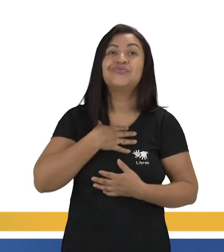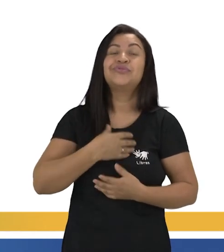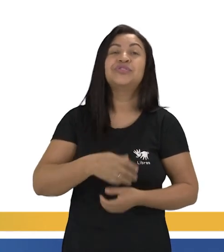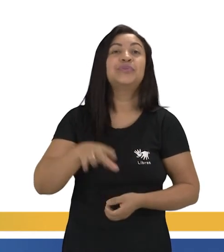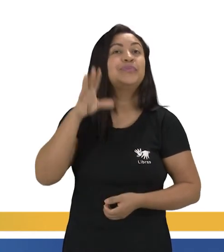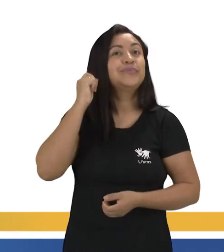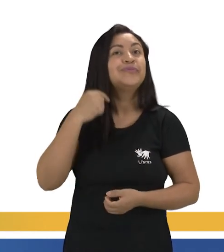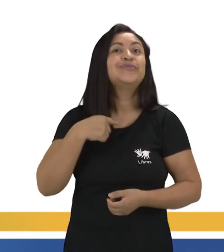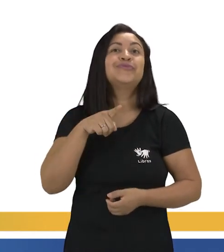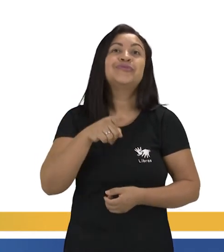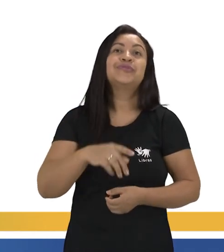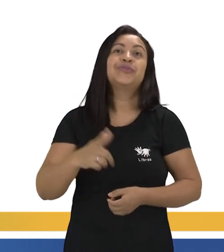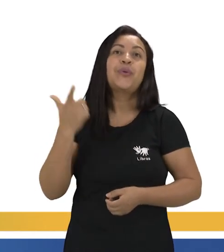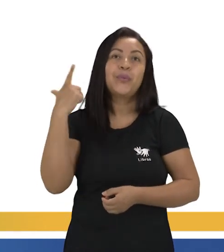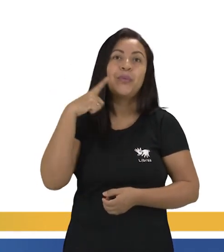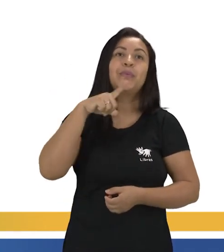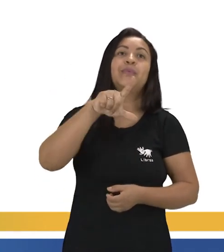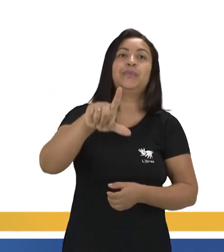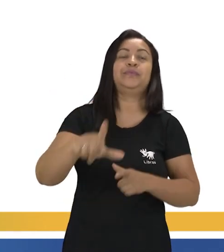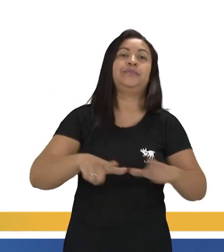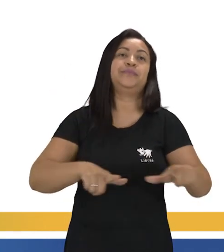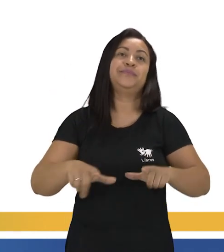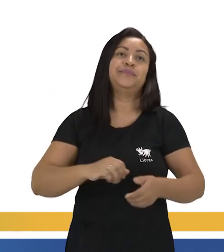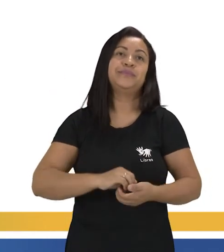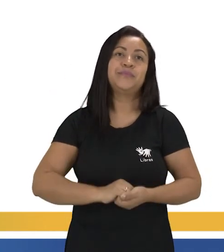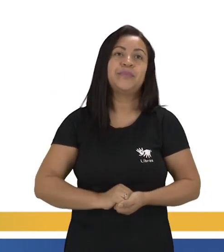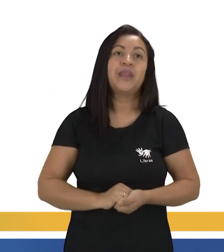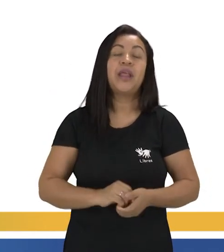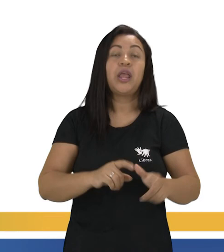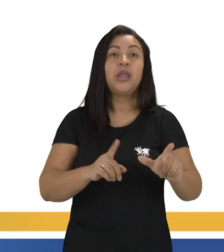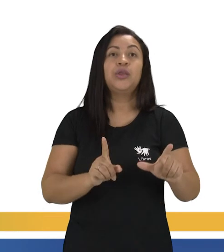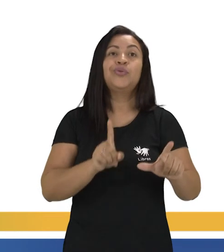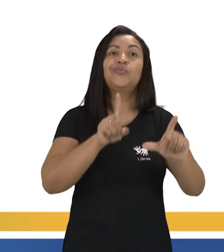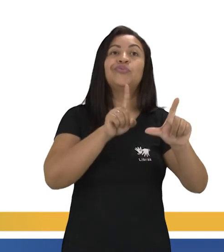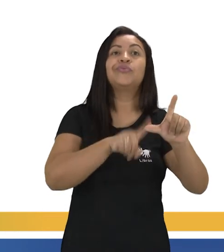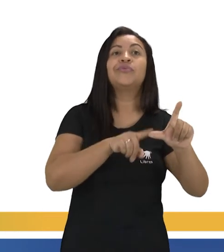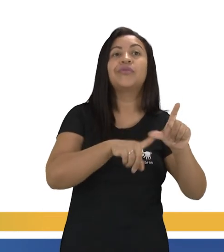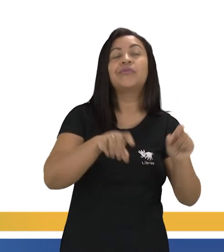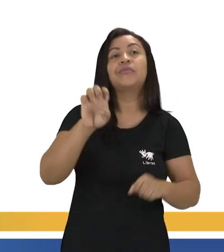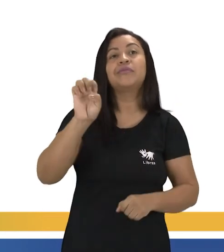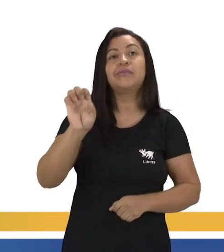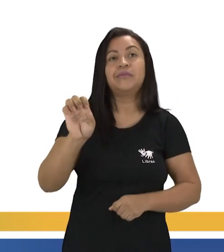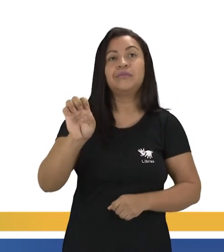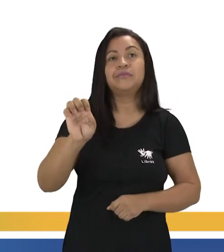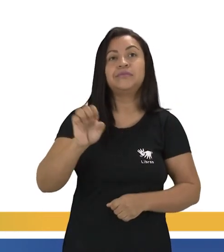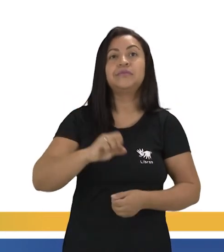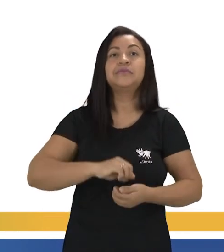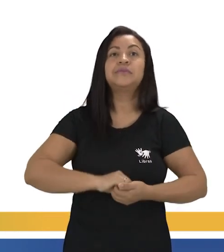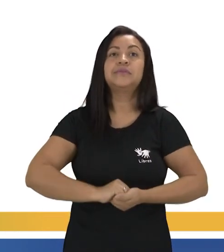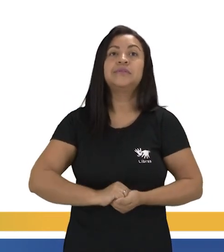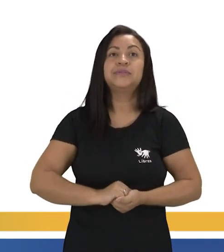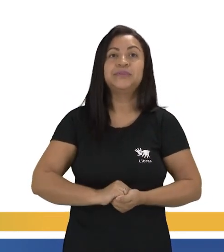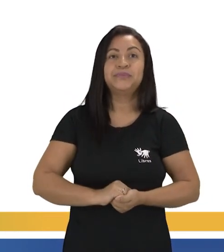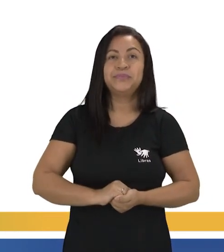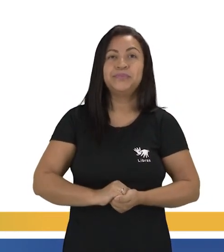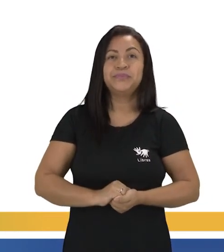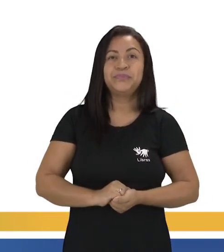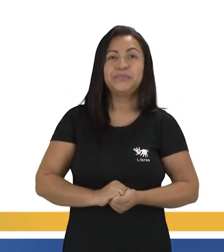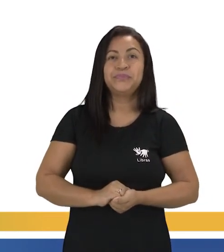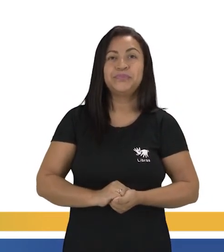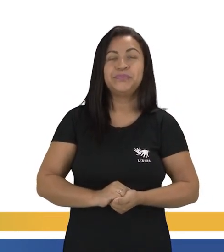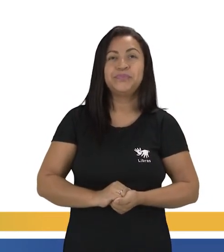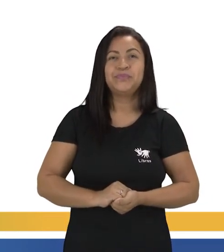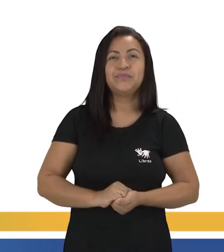me escutado, você teria conseguido o emprego. Ok? E o último exemplo, Anne